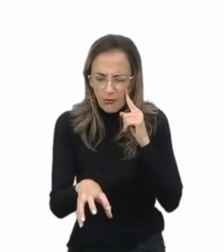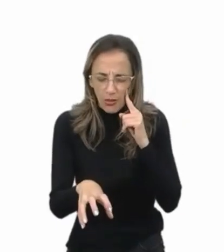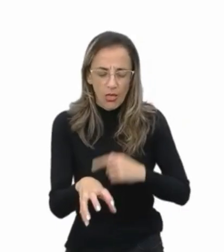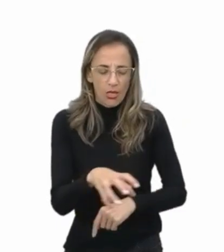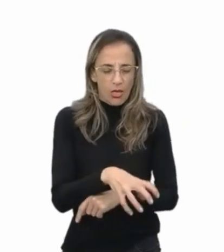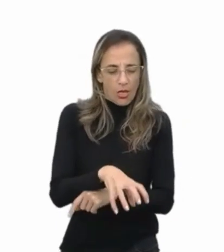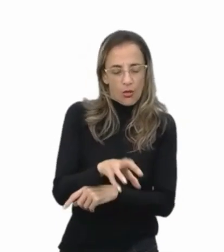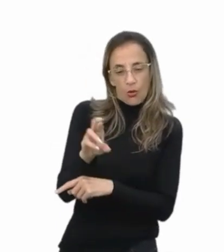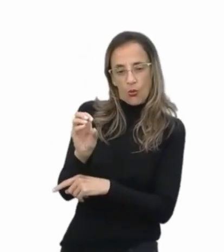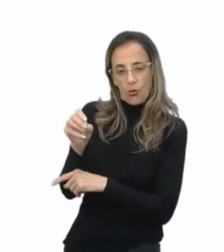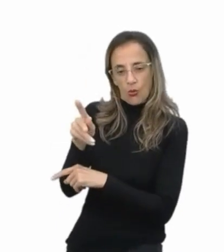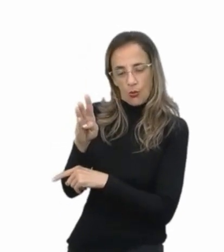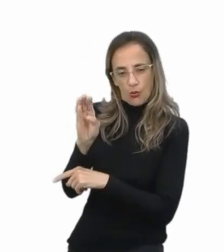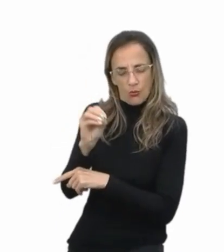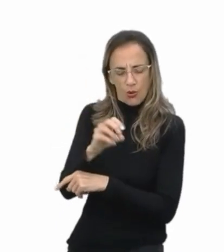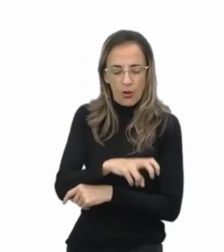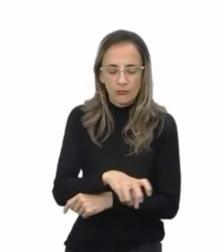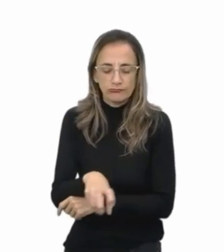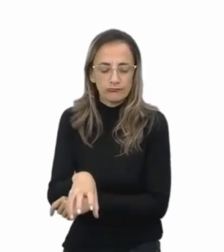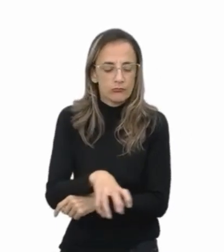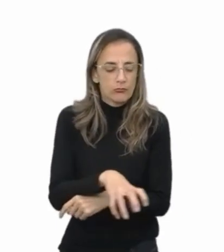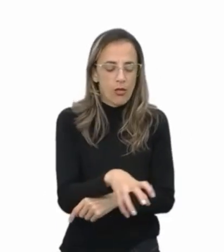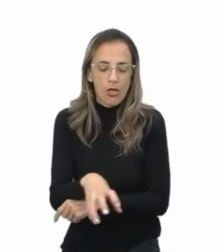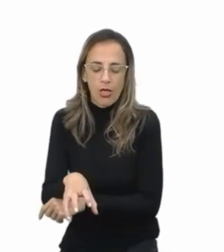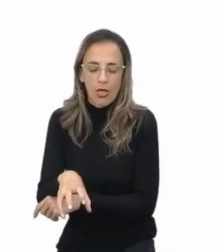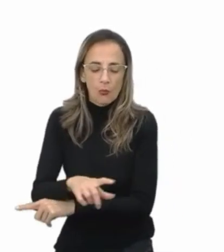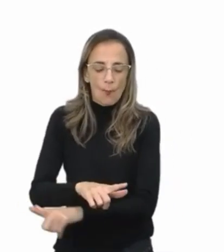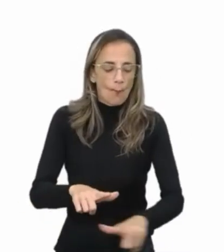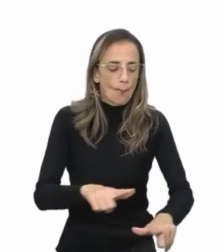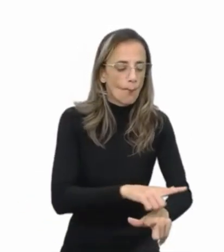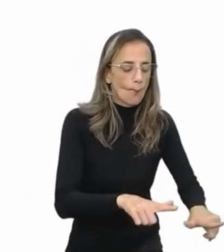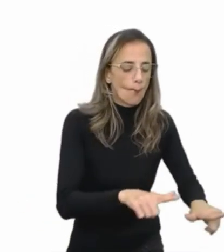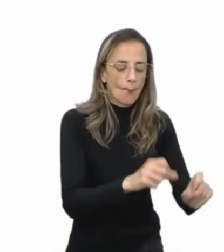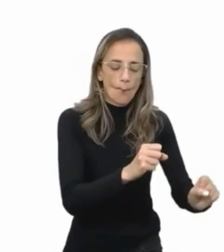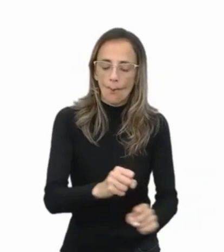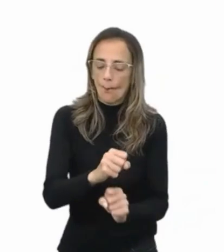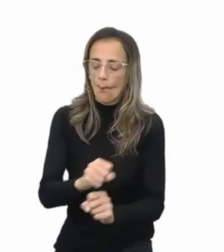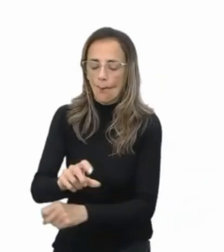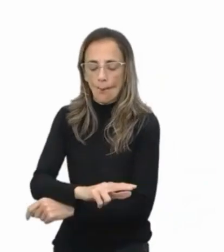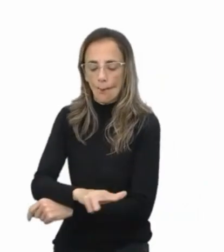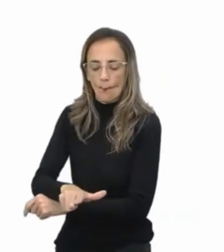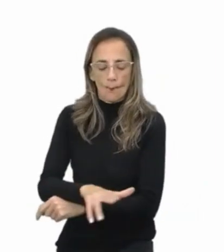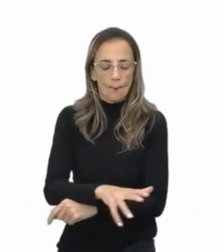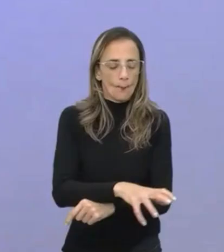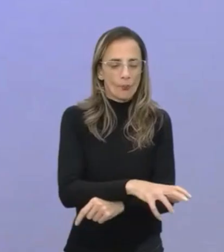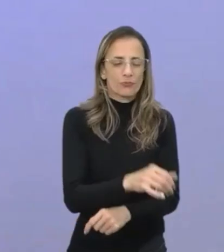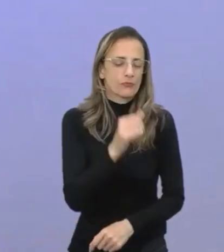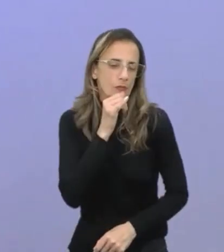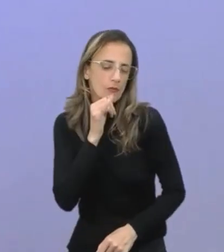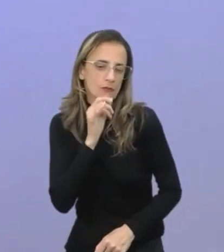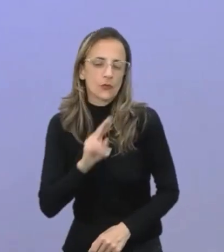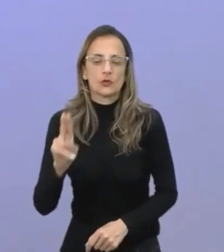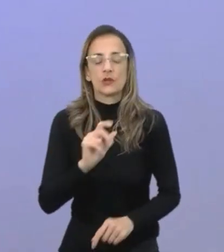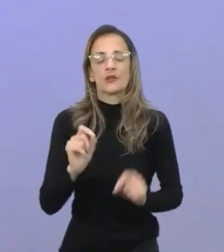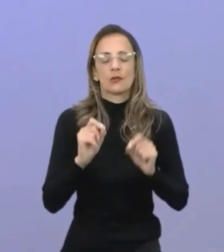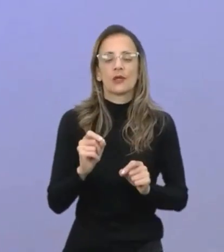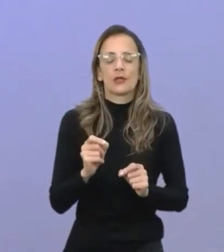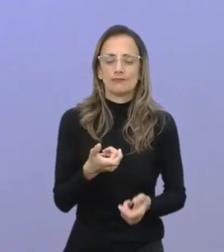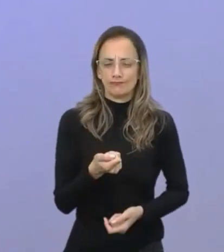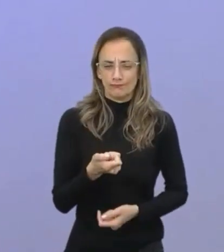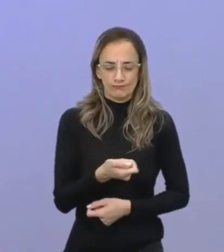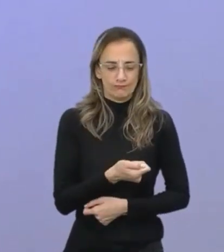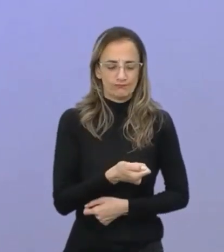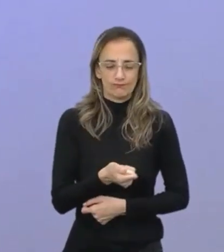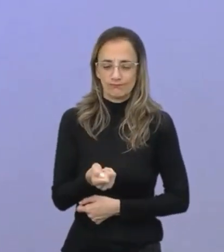sua casa e fazer a limpeza. Isso aí trouxe conforto e traz conforto para uma dona de casa. Outro exemplo muito grande é a utilização do controle remoto. Hoje em dia